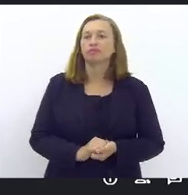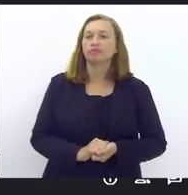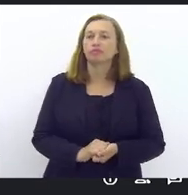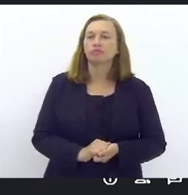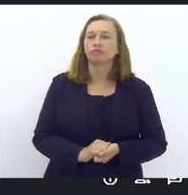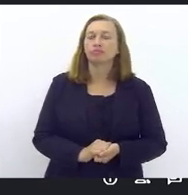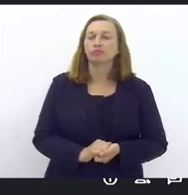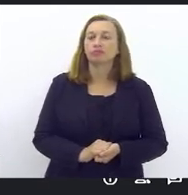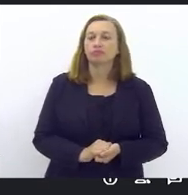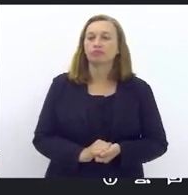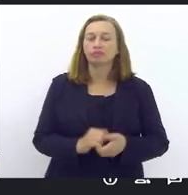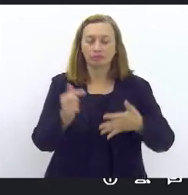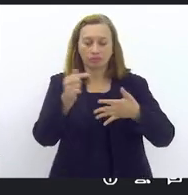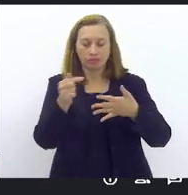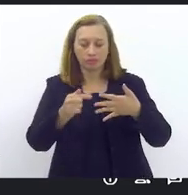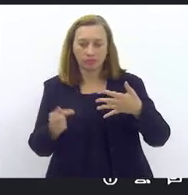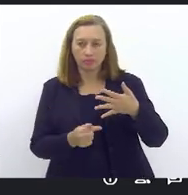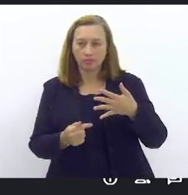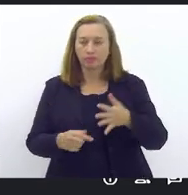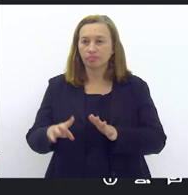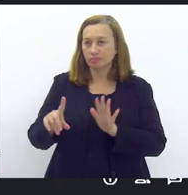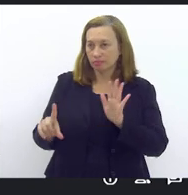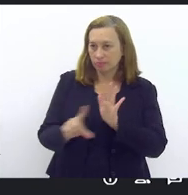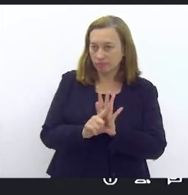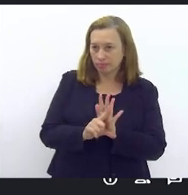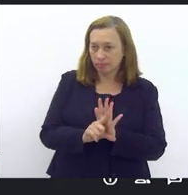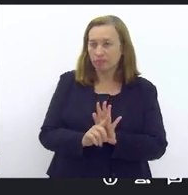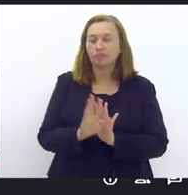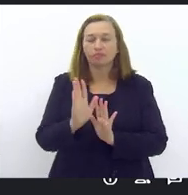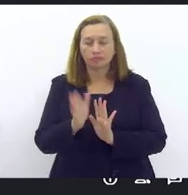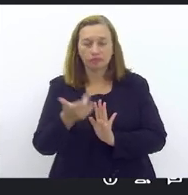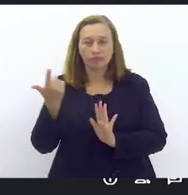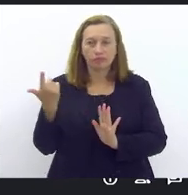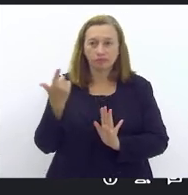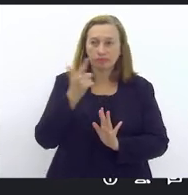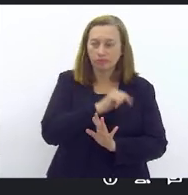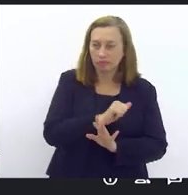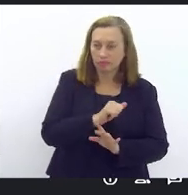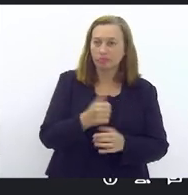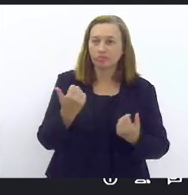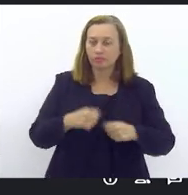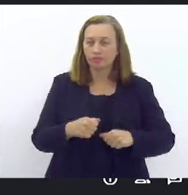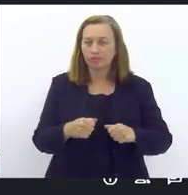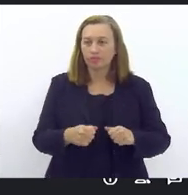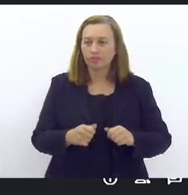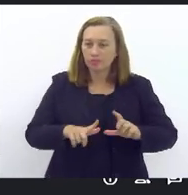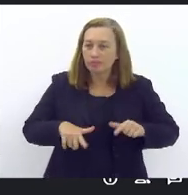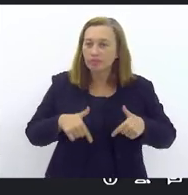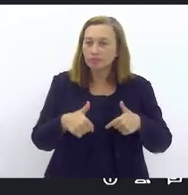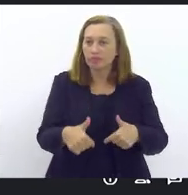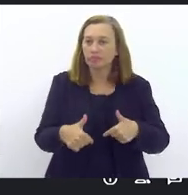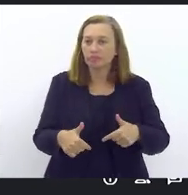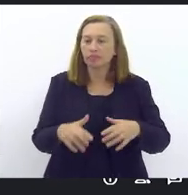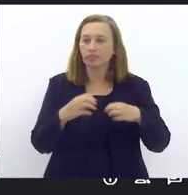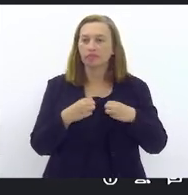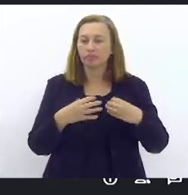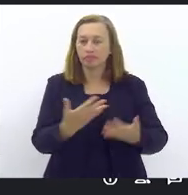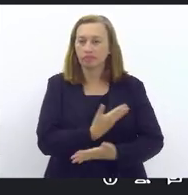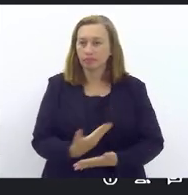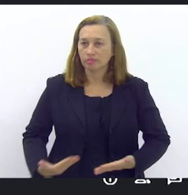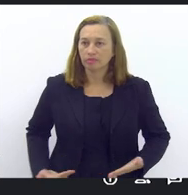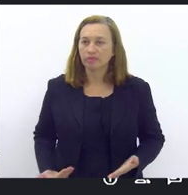esses pontos de leis que nós já conquistamos e que precisam sair do papel, e essa audiência pública dá